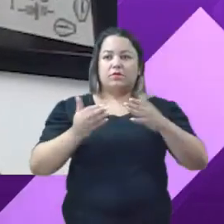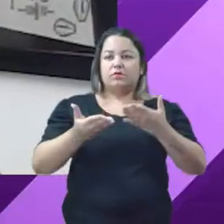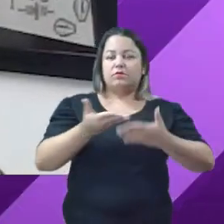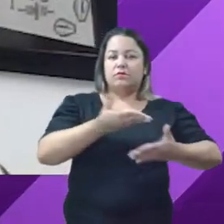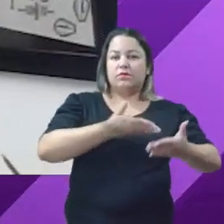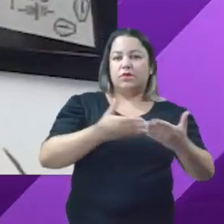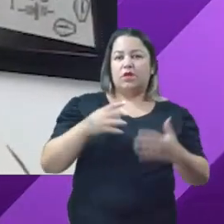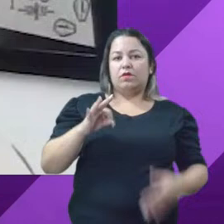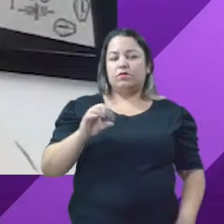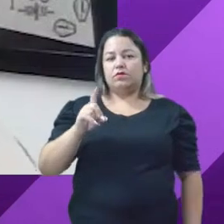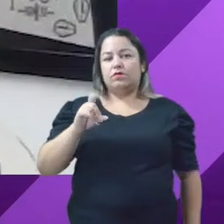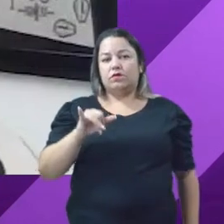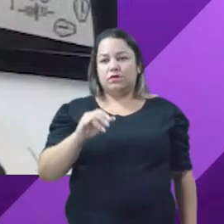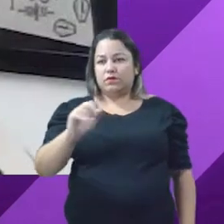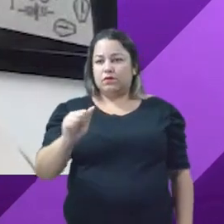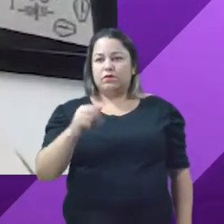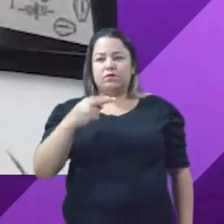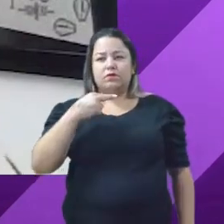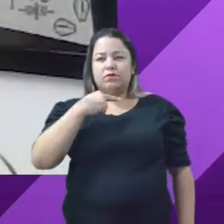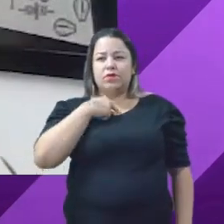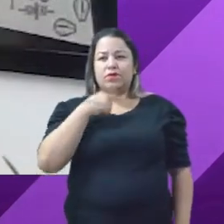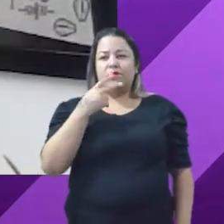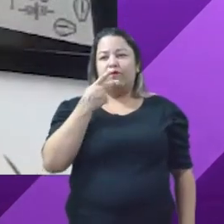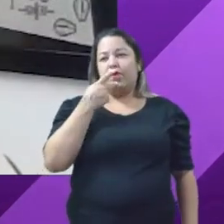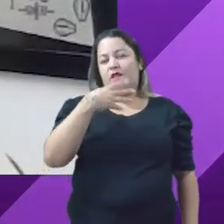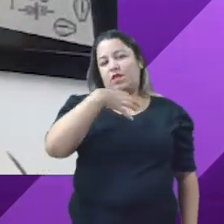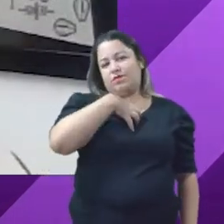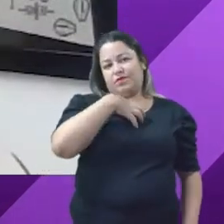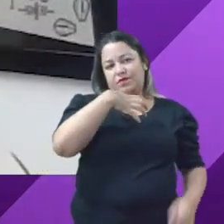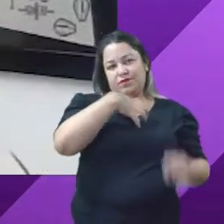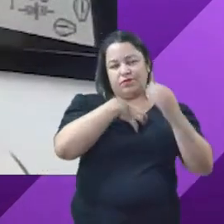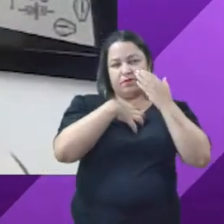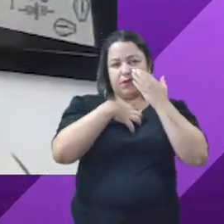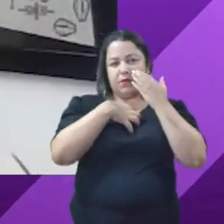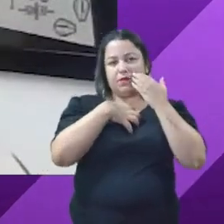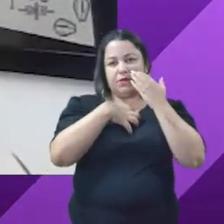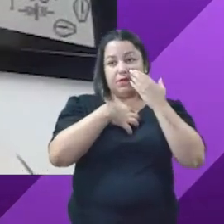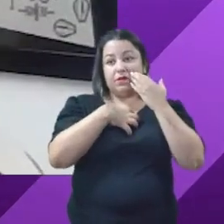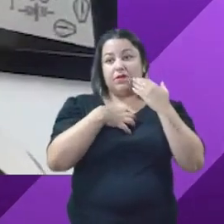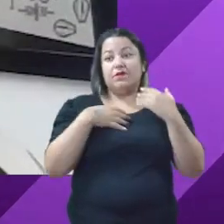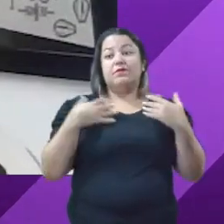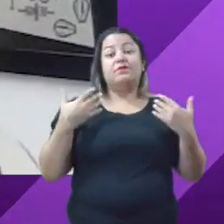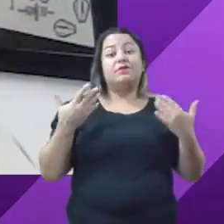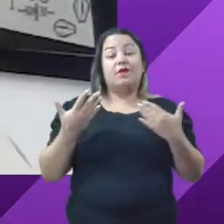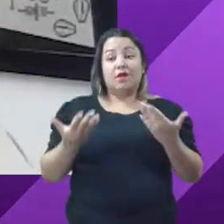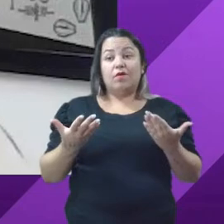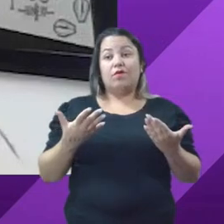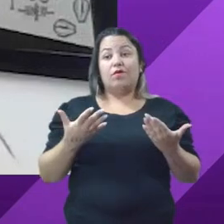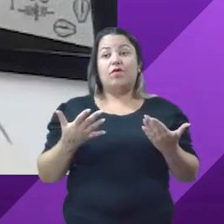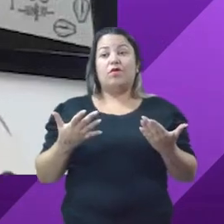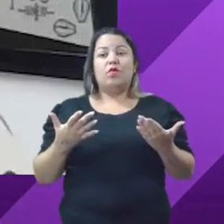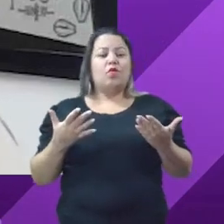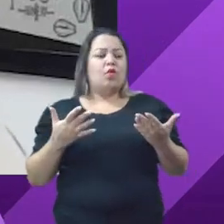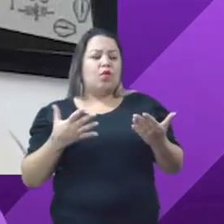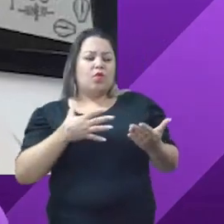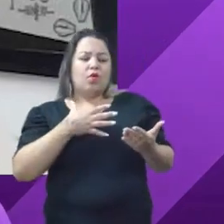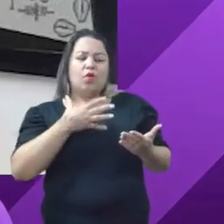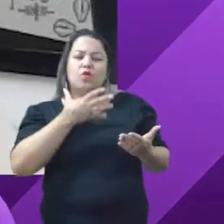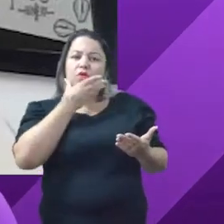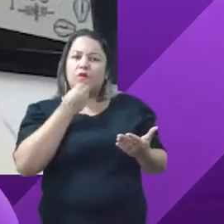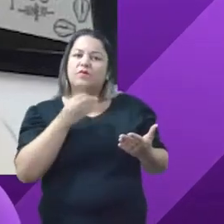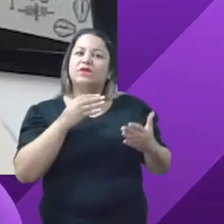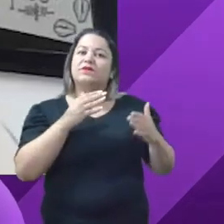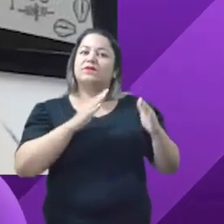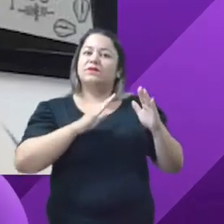nessa tóxica, né? O homem ele não pode falar sobre os seus sentimentos. Então, é assim que muitos homens crescem